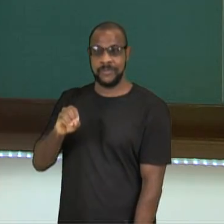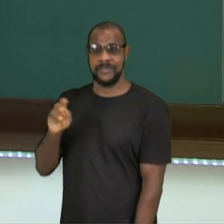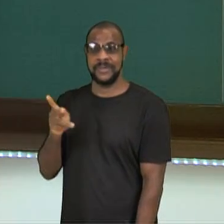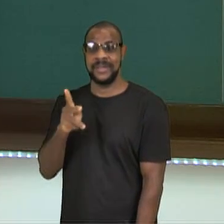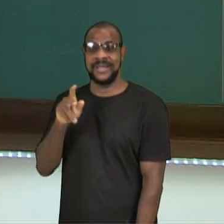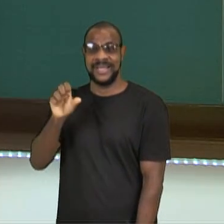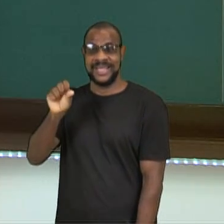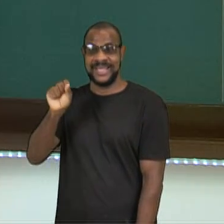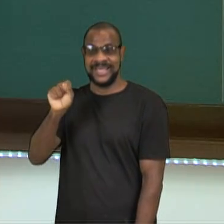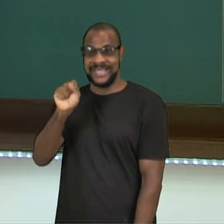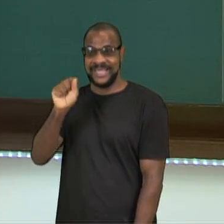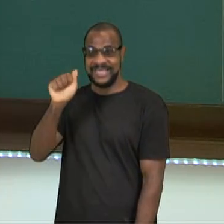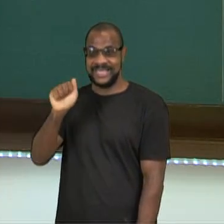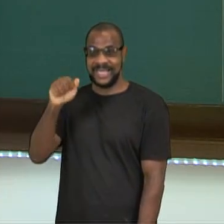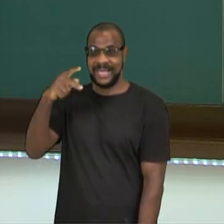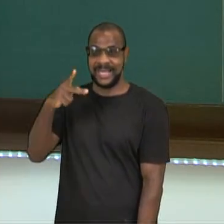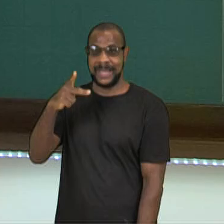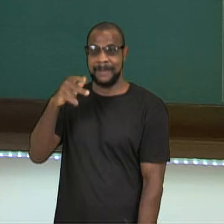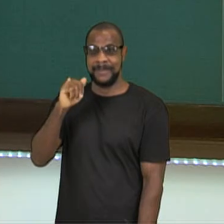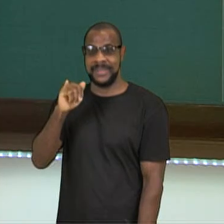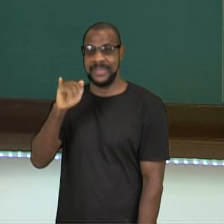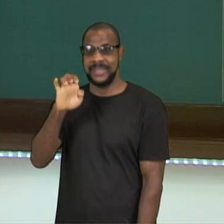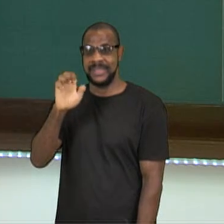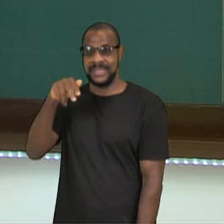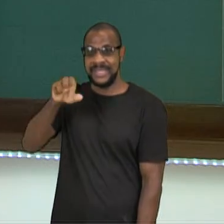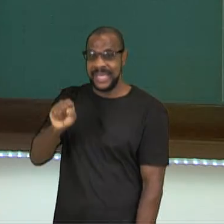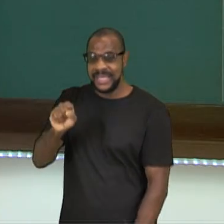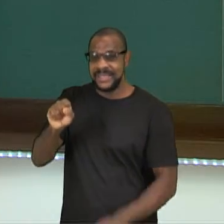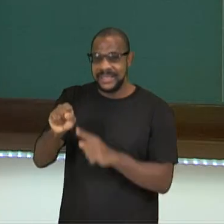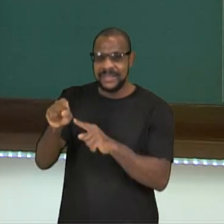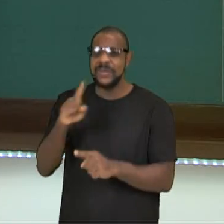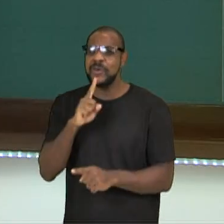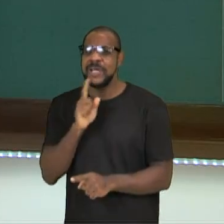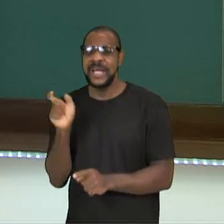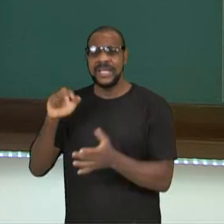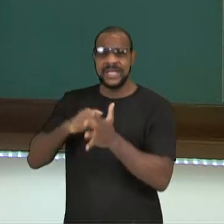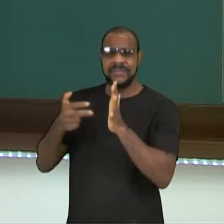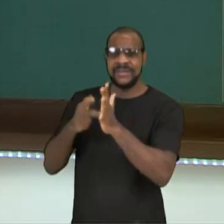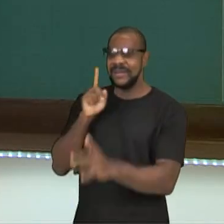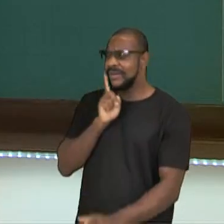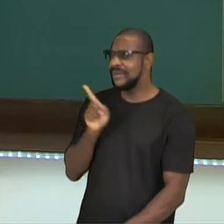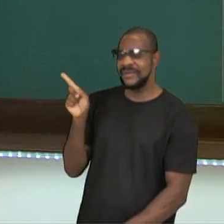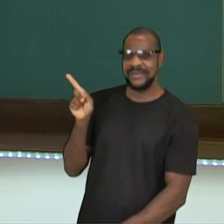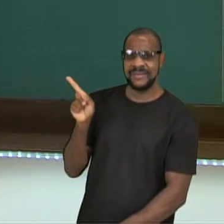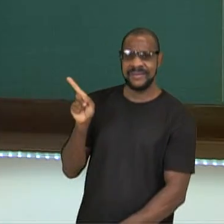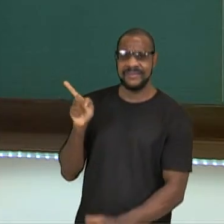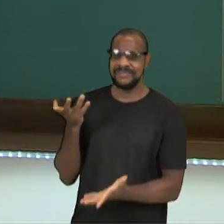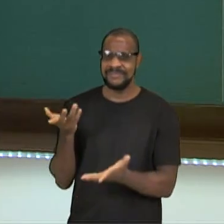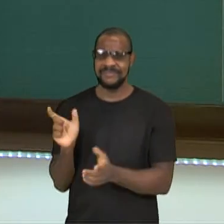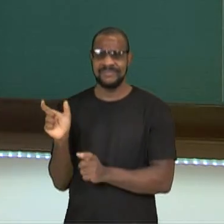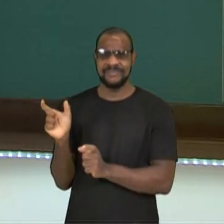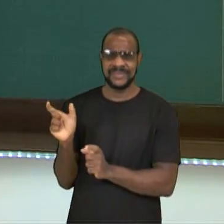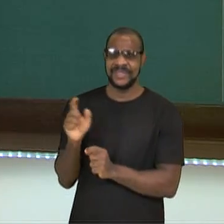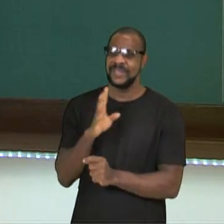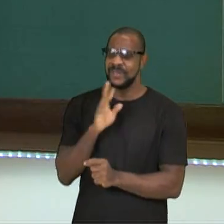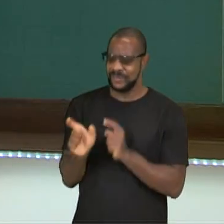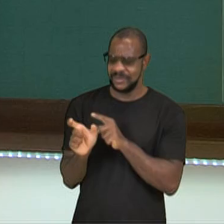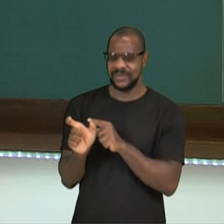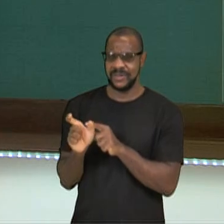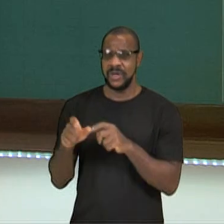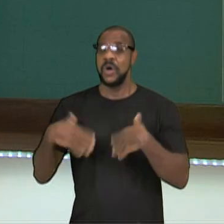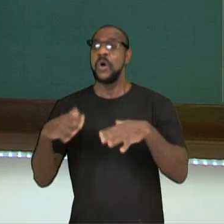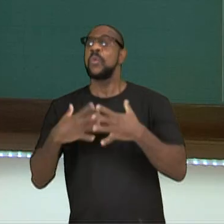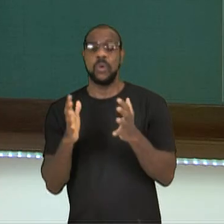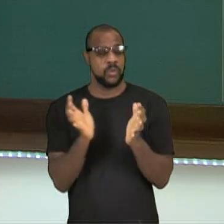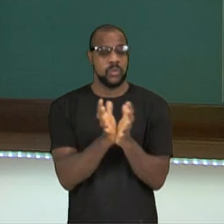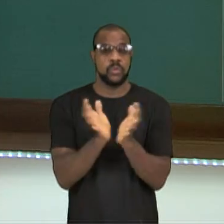Homo sapiens? É sapo, né? Não tem nada a ver com sapo, não, mentira. Você conseguiria identificar a qual espécie esse